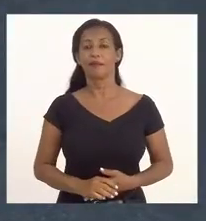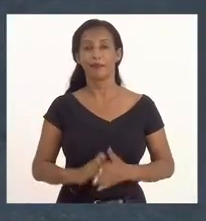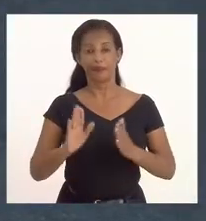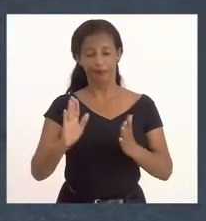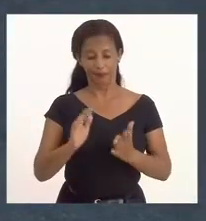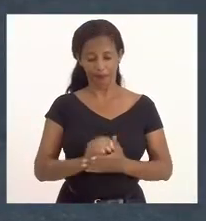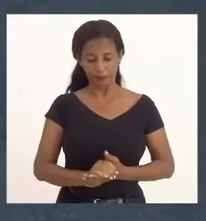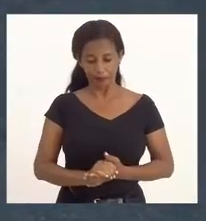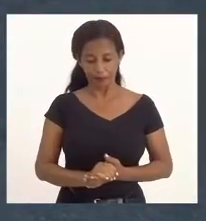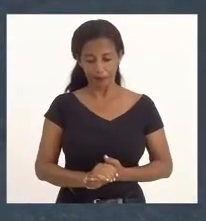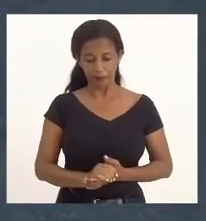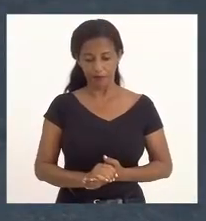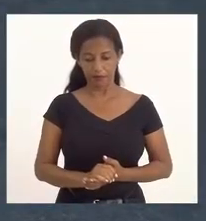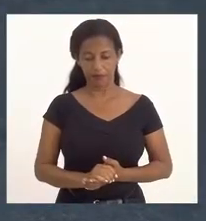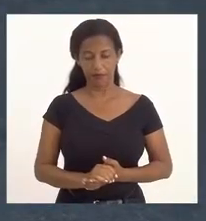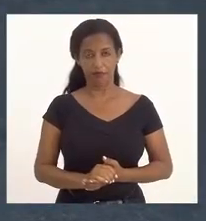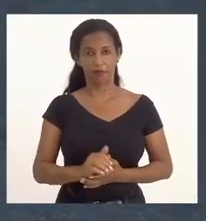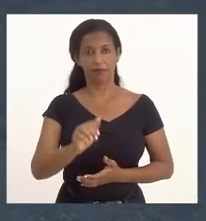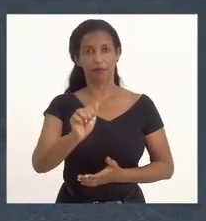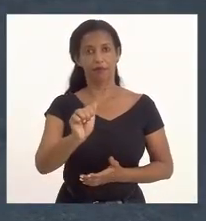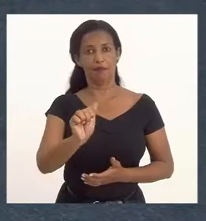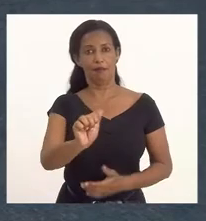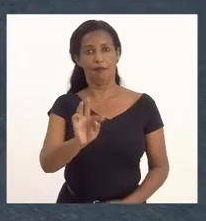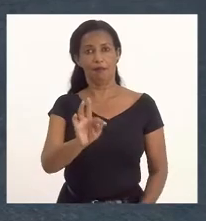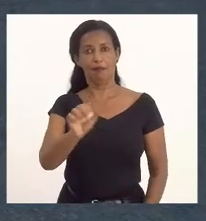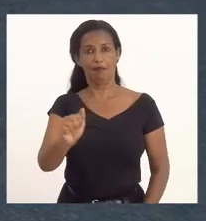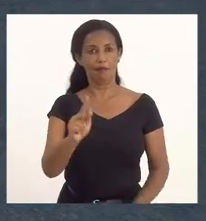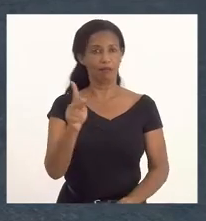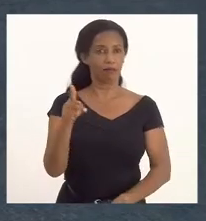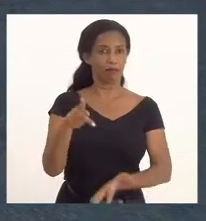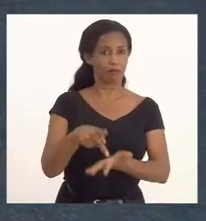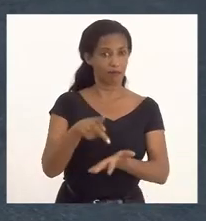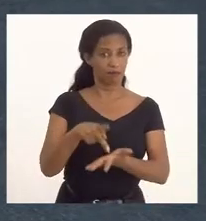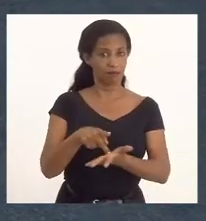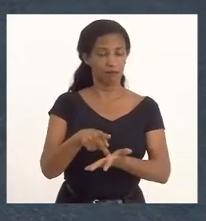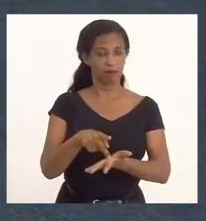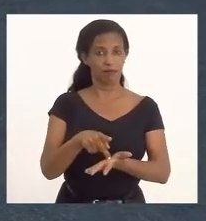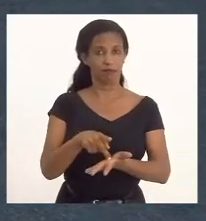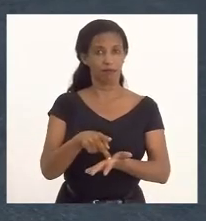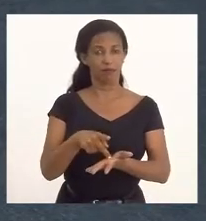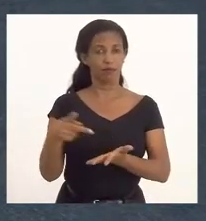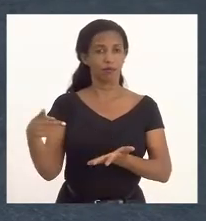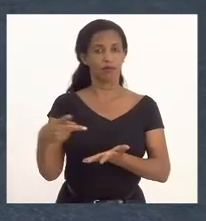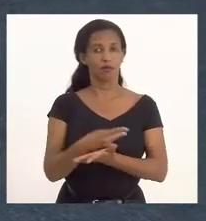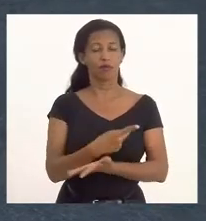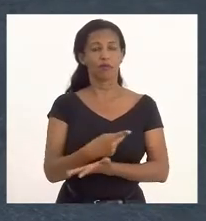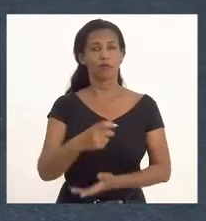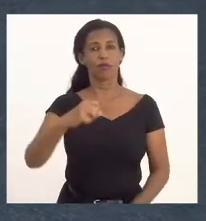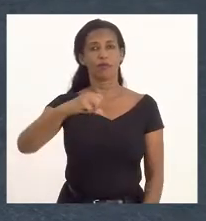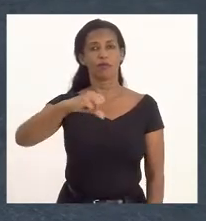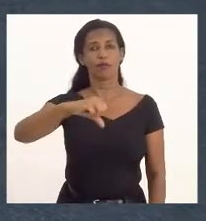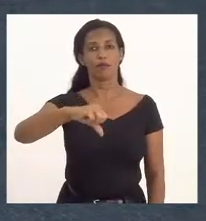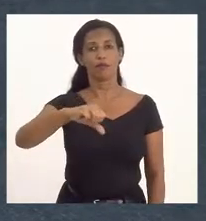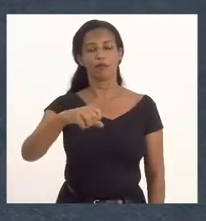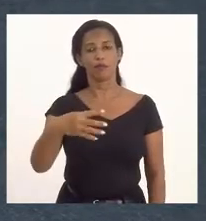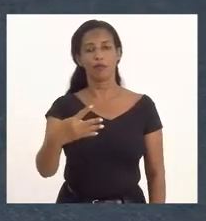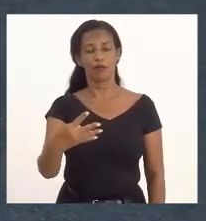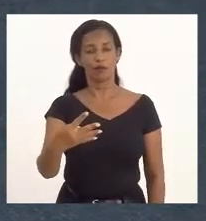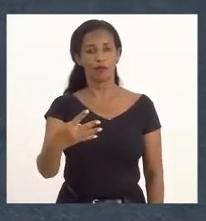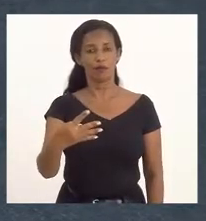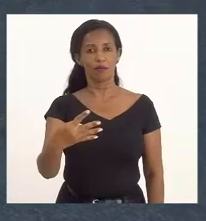senhora presidente, a ata reflete com exatidão o ocorrido na